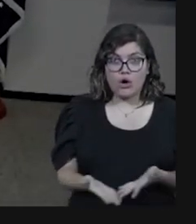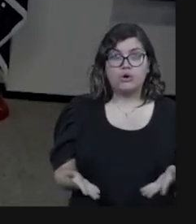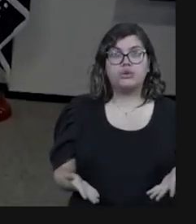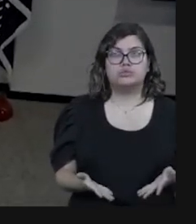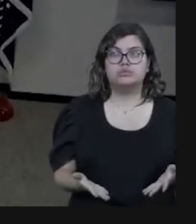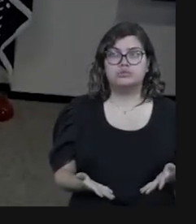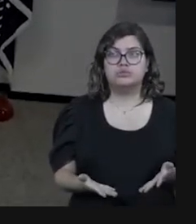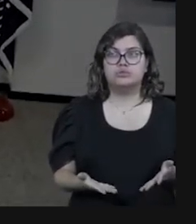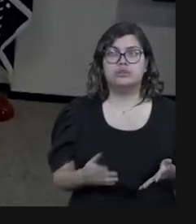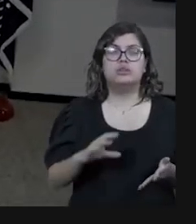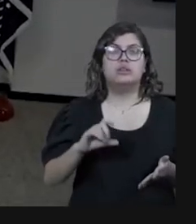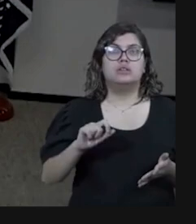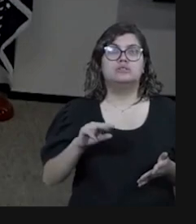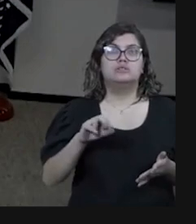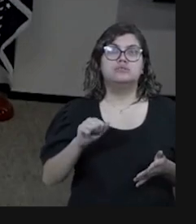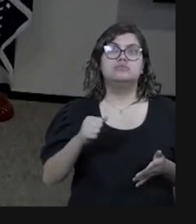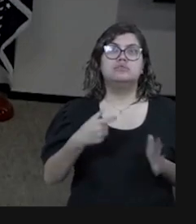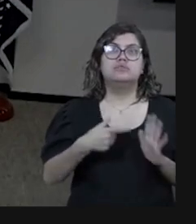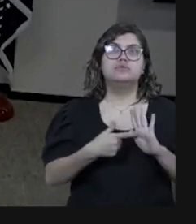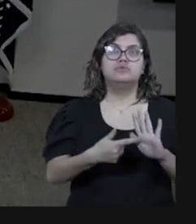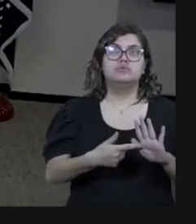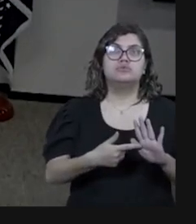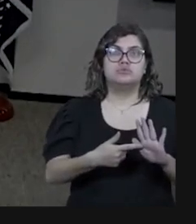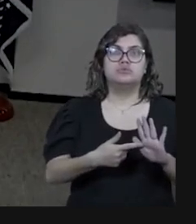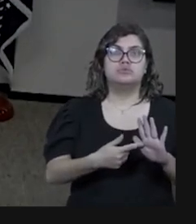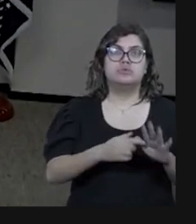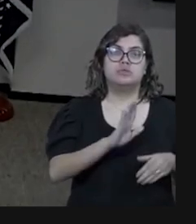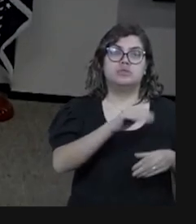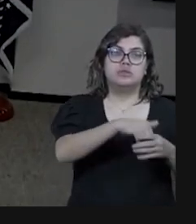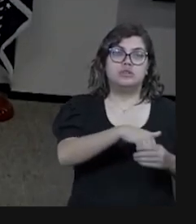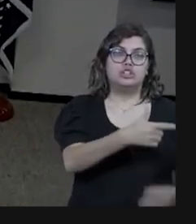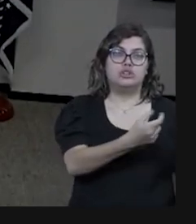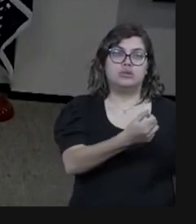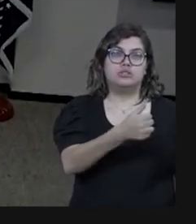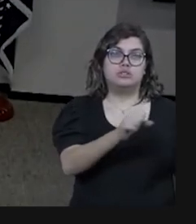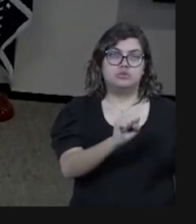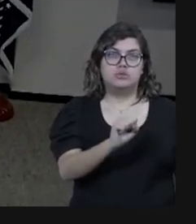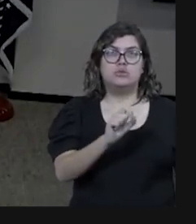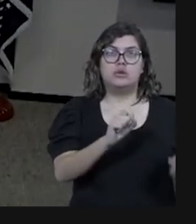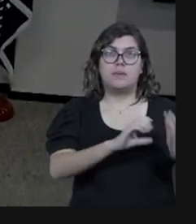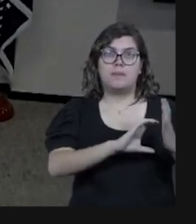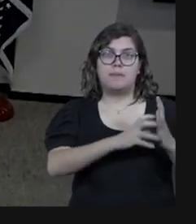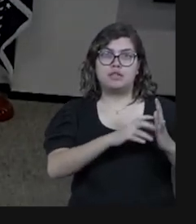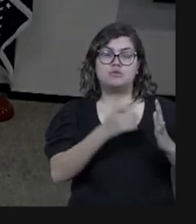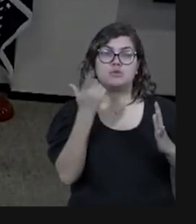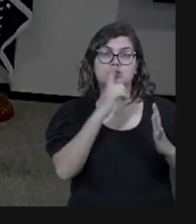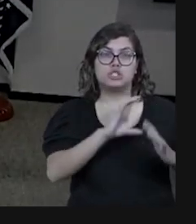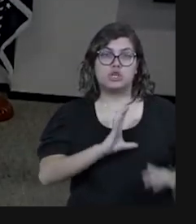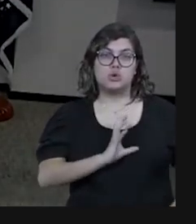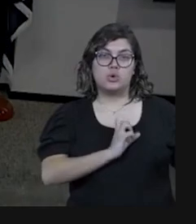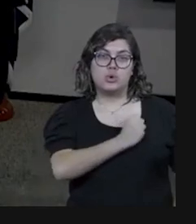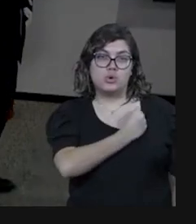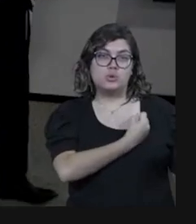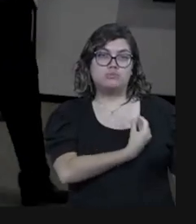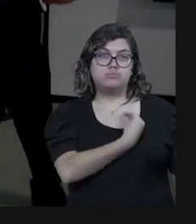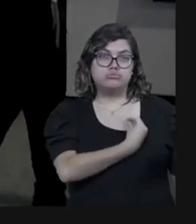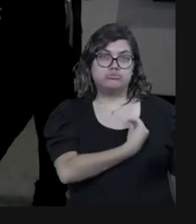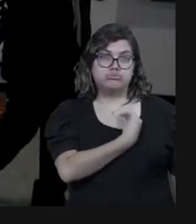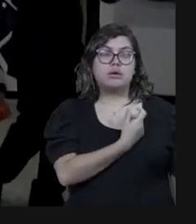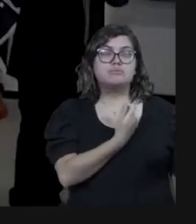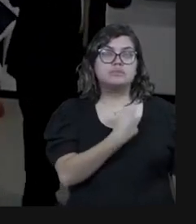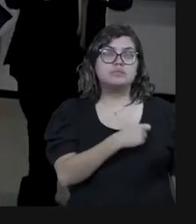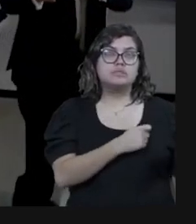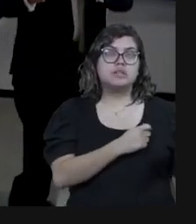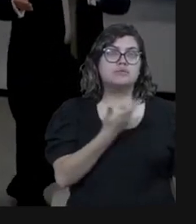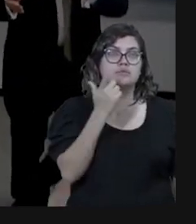pela primeira vez na eleição de 2018. O partido, para sobreviver, tinha que atingir ou 9 deputados